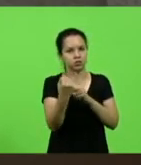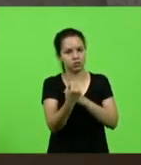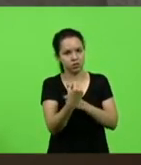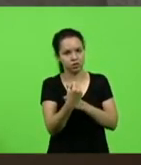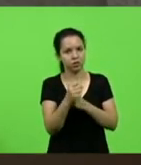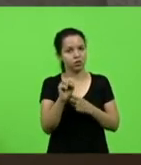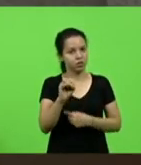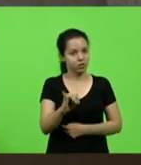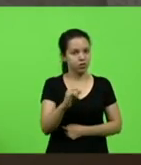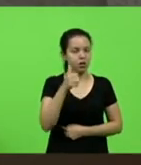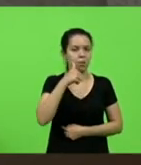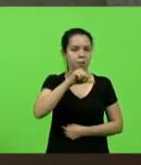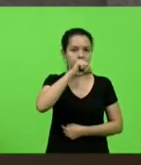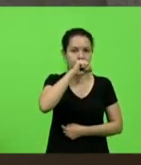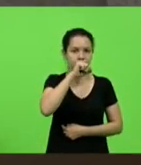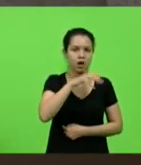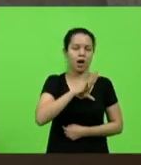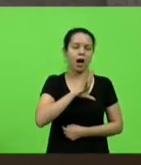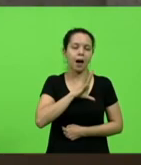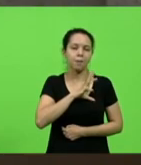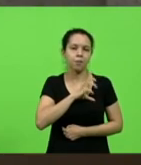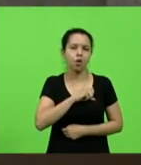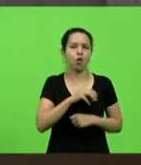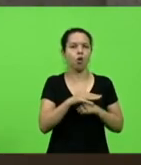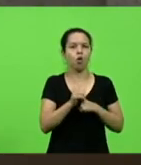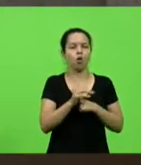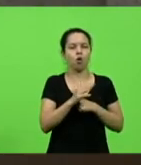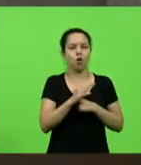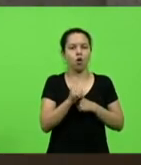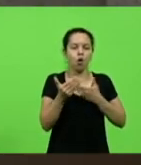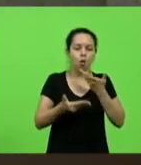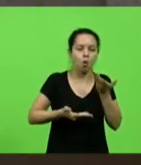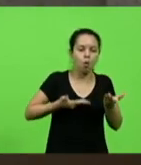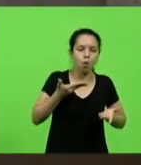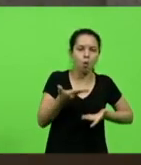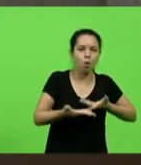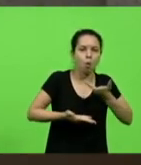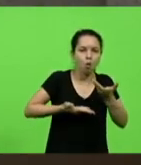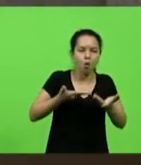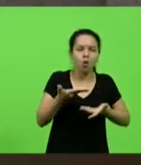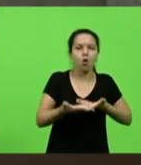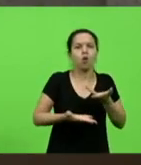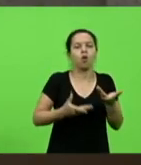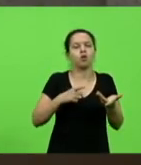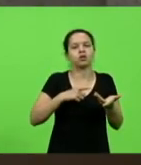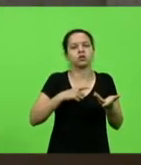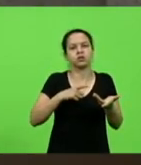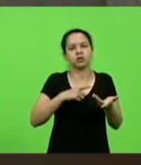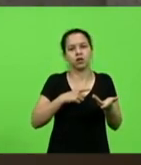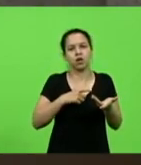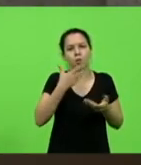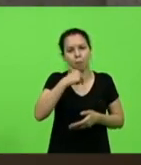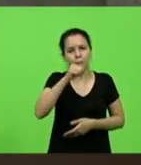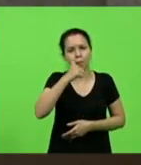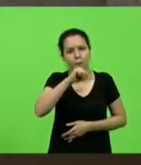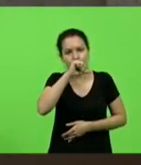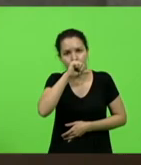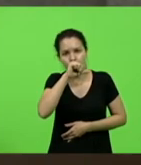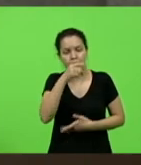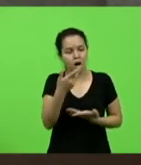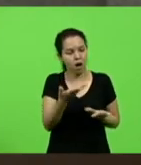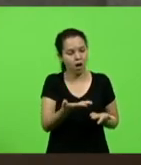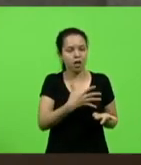mãe tão amorosa, tão zelosa, criteriosa, os pais daquela criança, daquele adolescente, ela